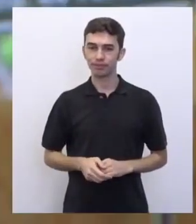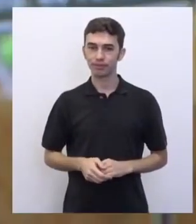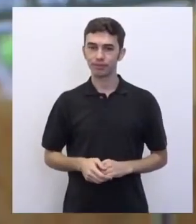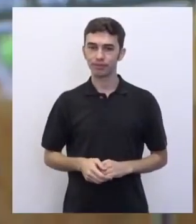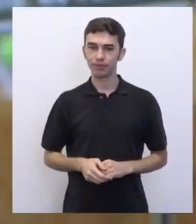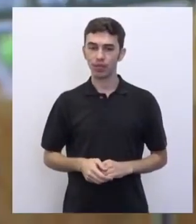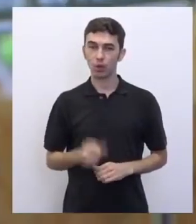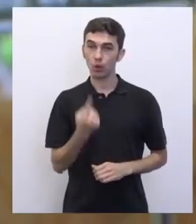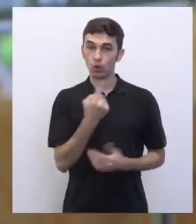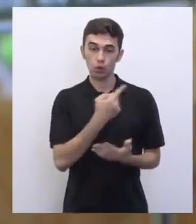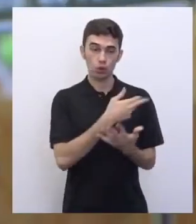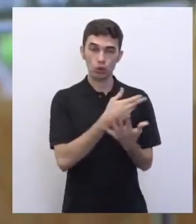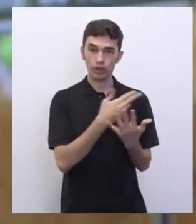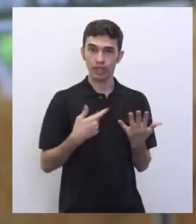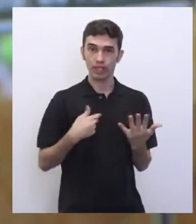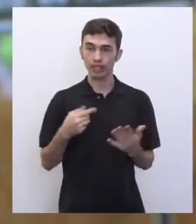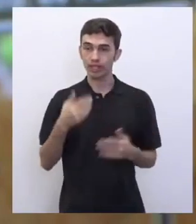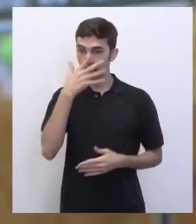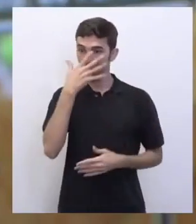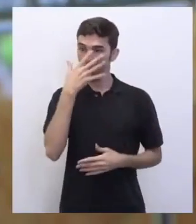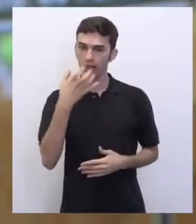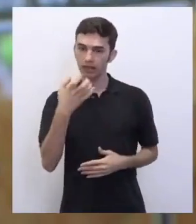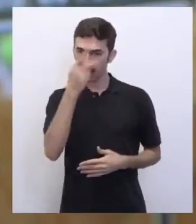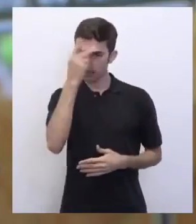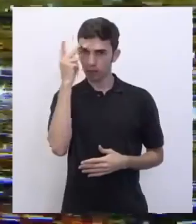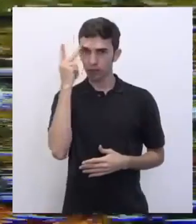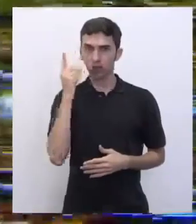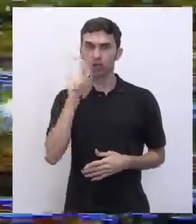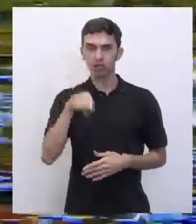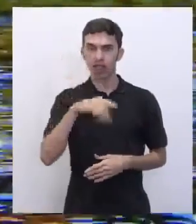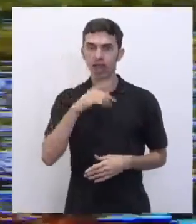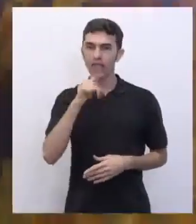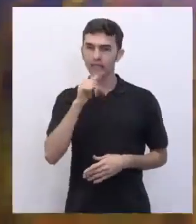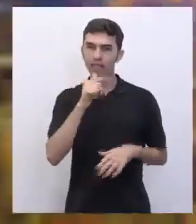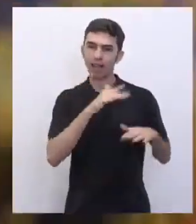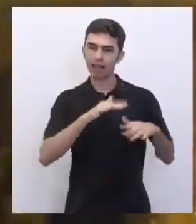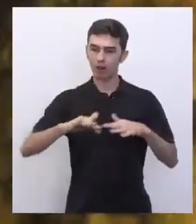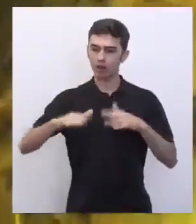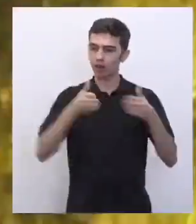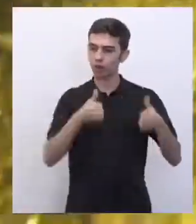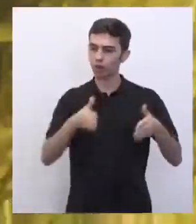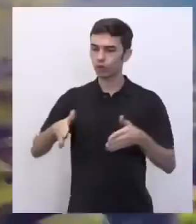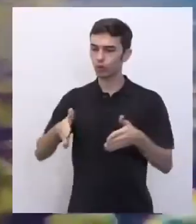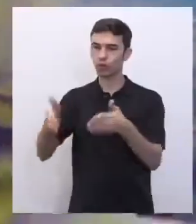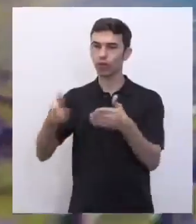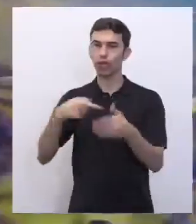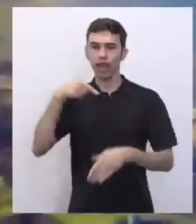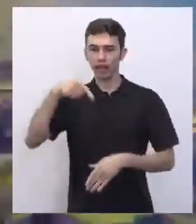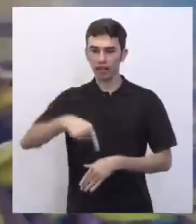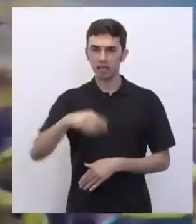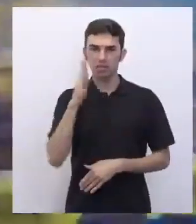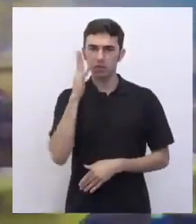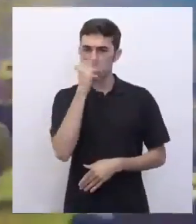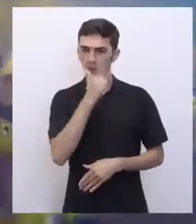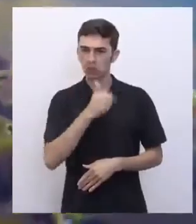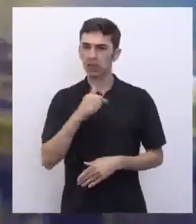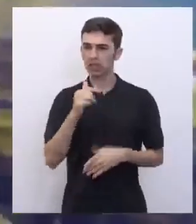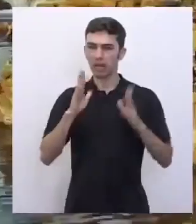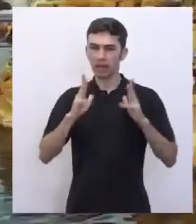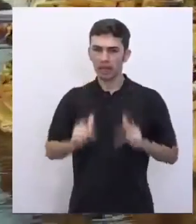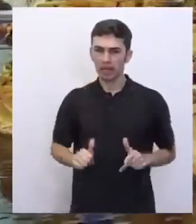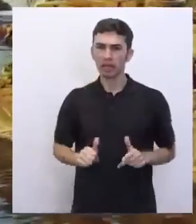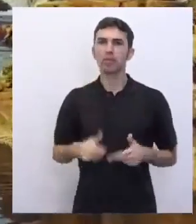Um dos itens que mais atrai aqui são as águas. E as nossas águas são realmente muito limpas, muito puras.